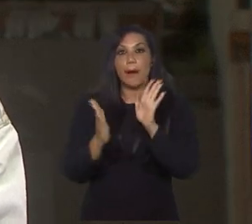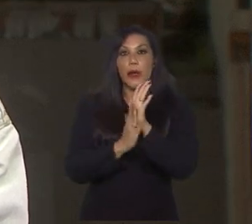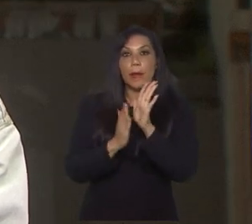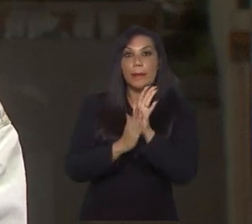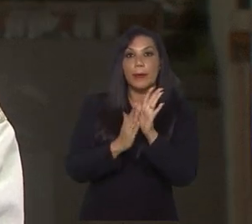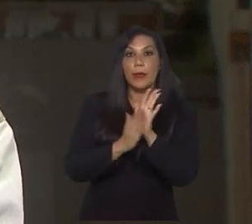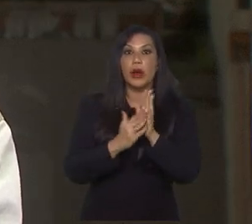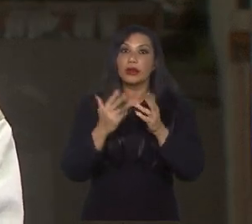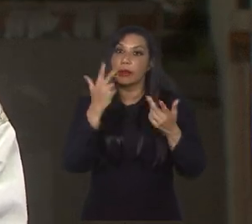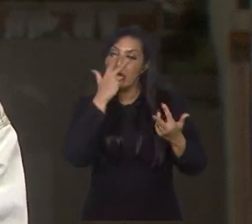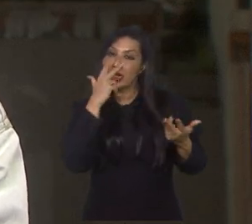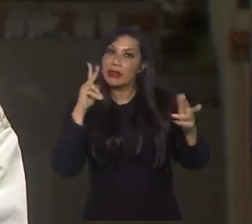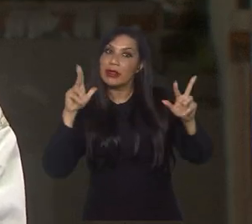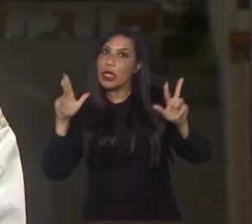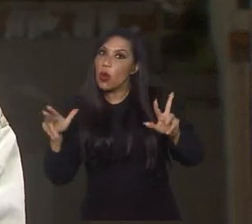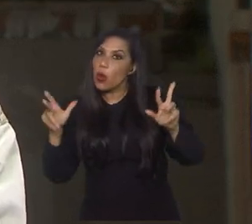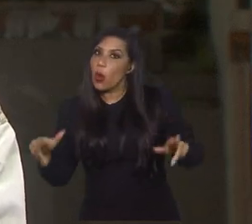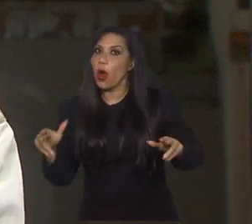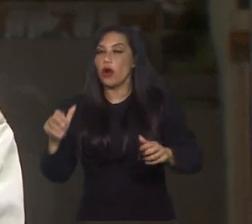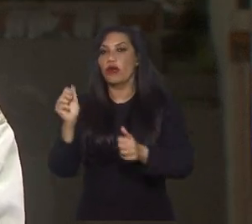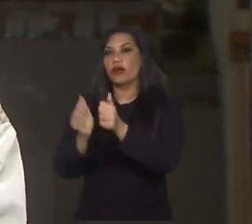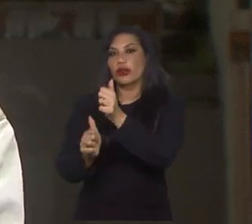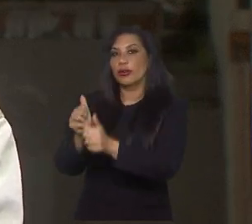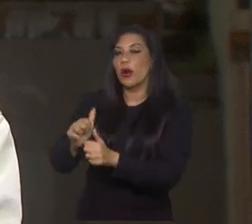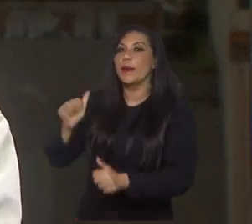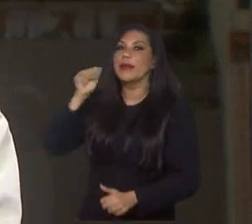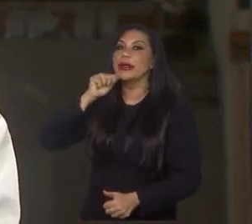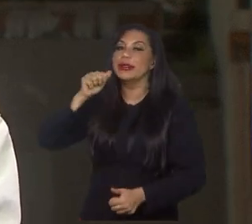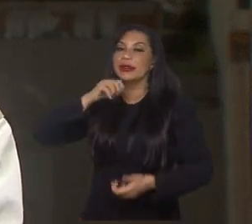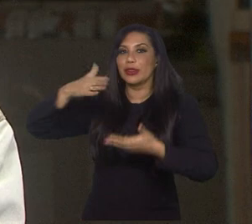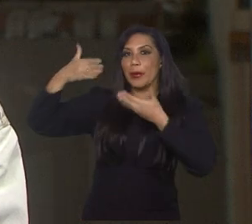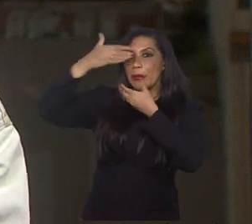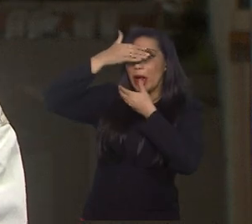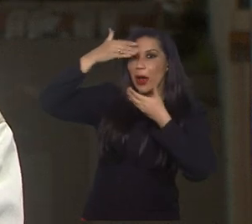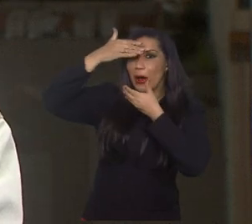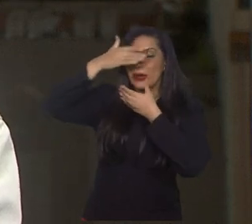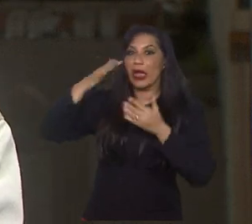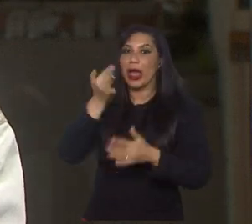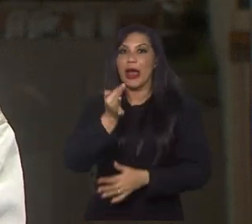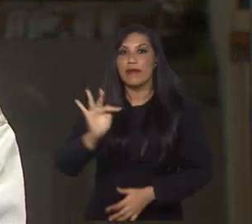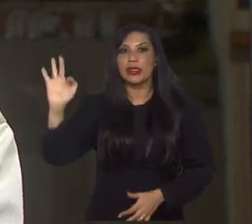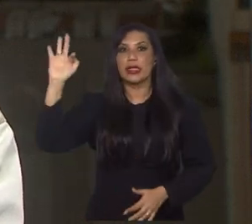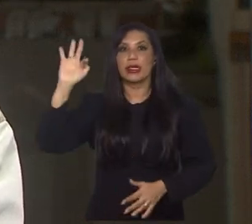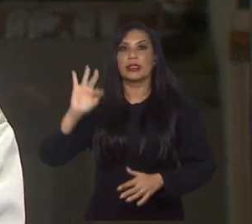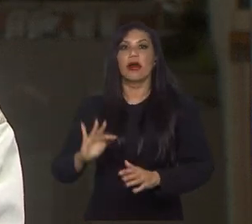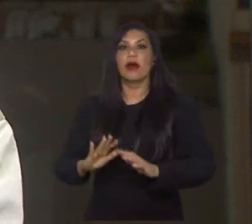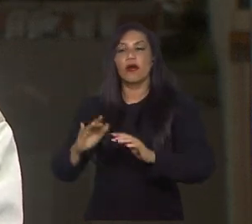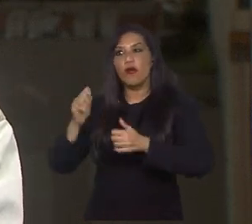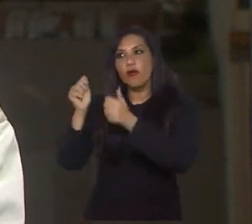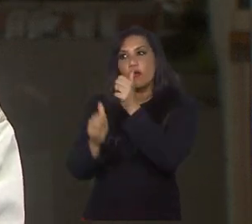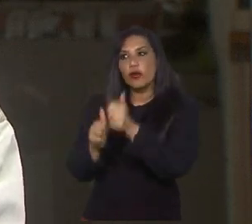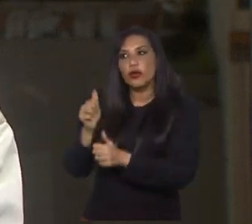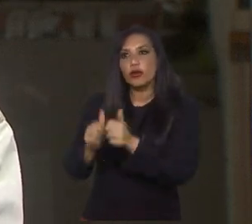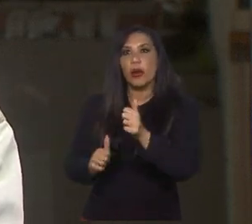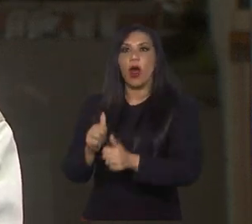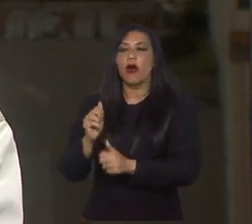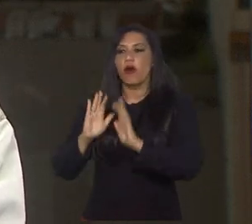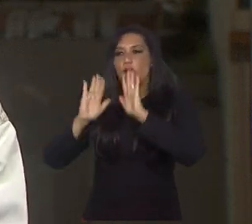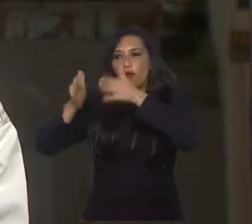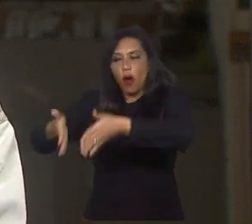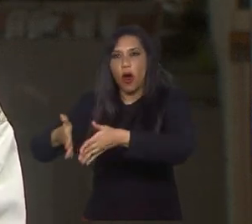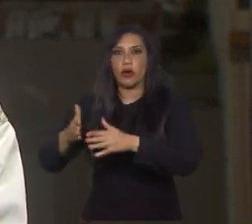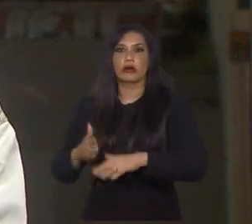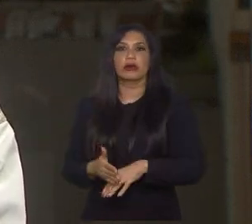de espelhamento desse trabalho também com as meninas do Marrocos, né? A federação está levando o futebol feminino a sério, isso é